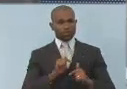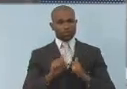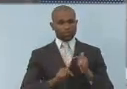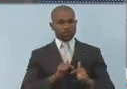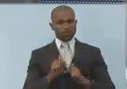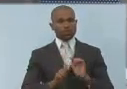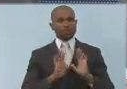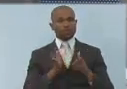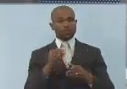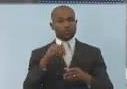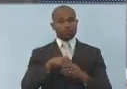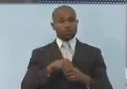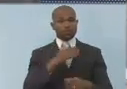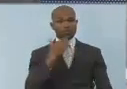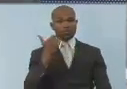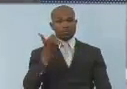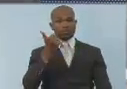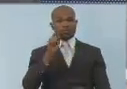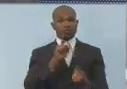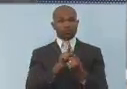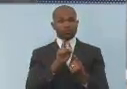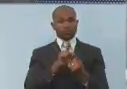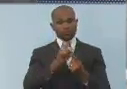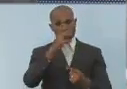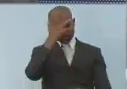Dentro do eixo melhoria do atendimento ao cidadão,